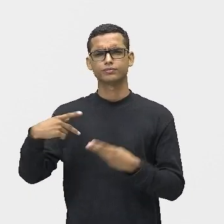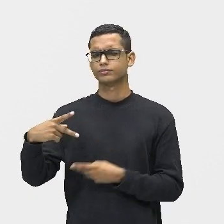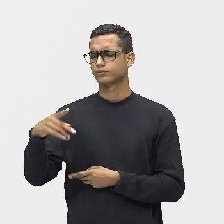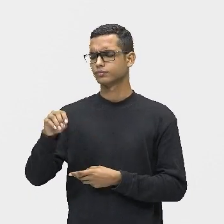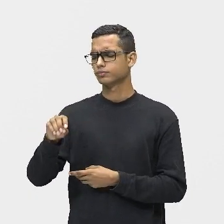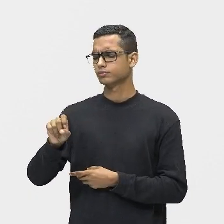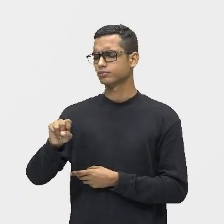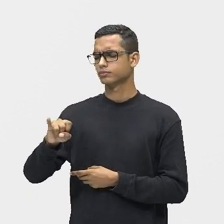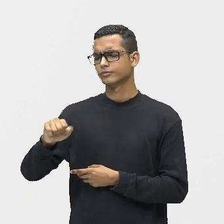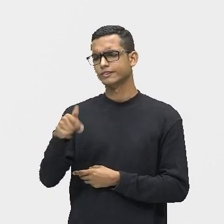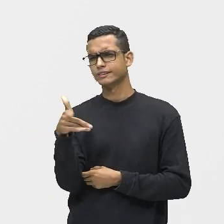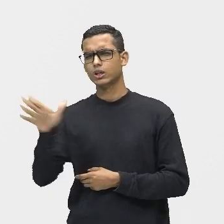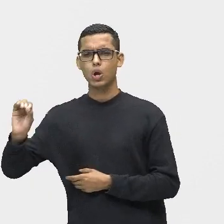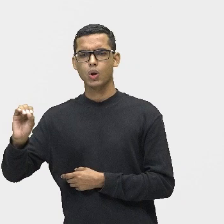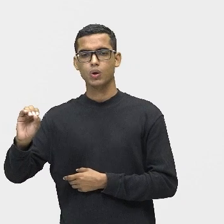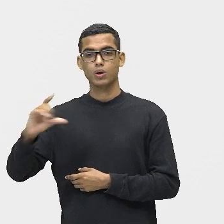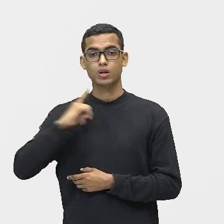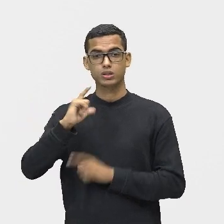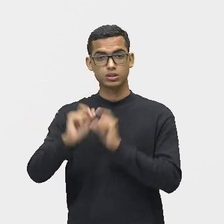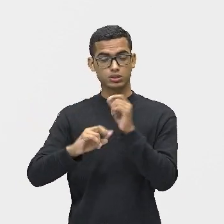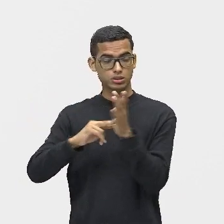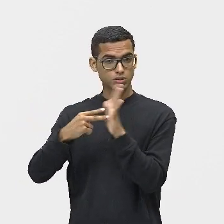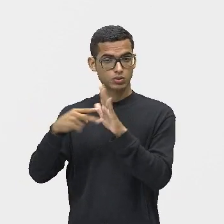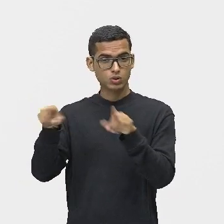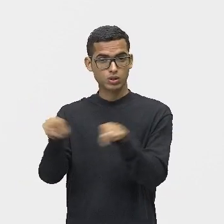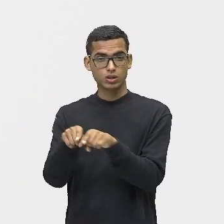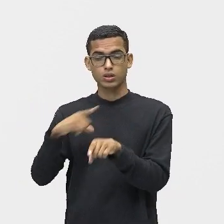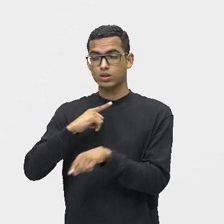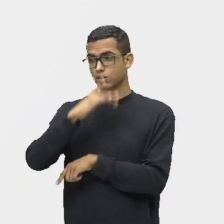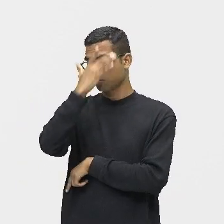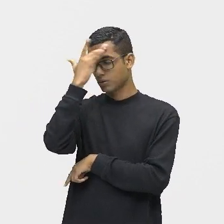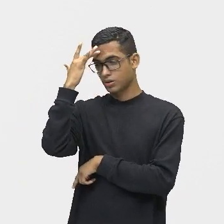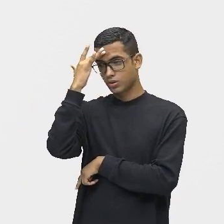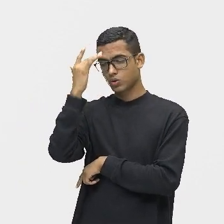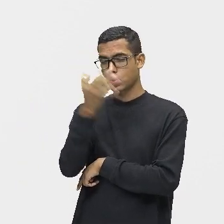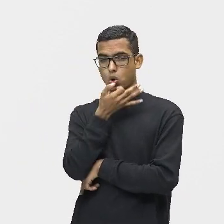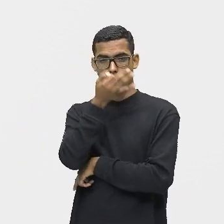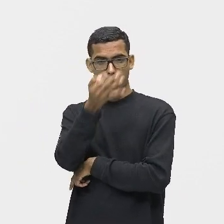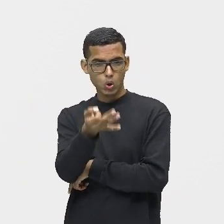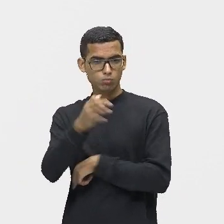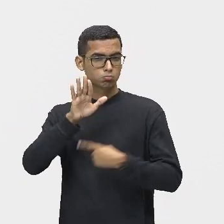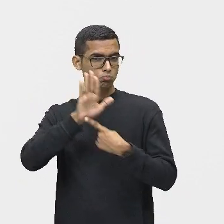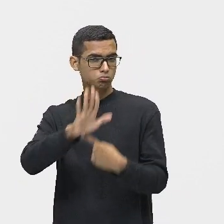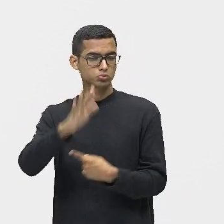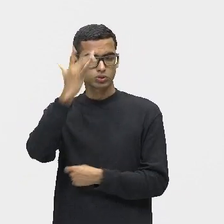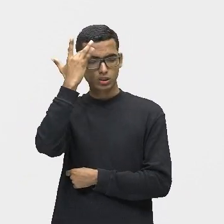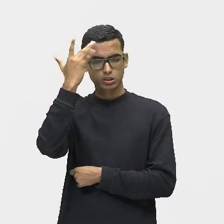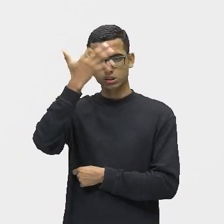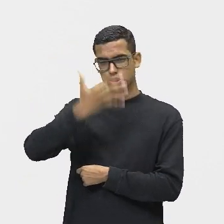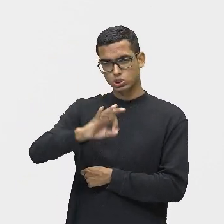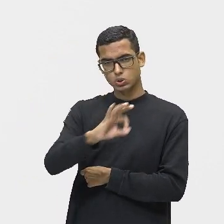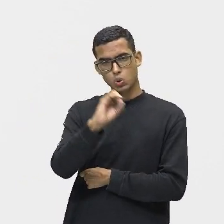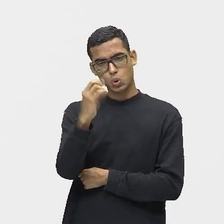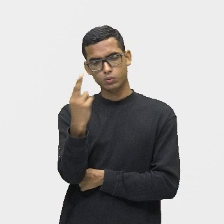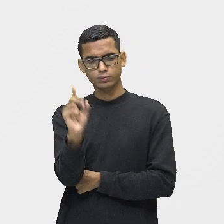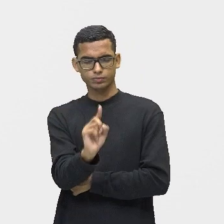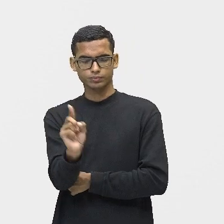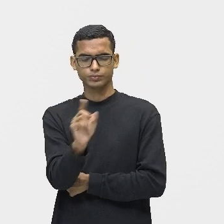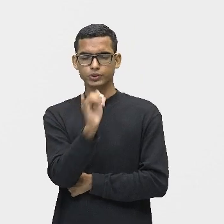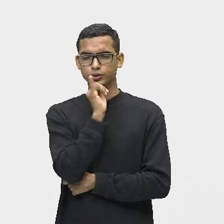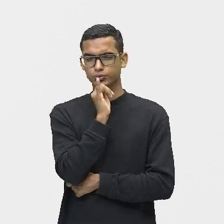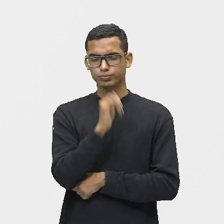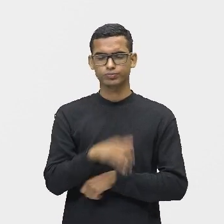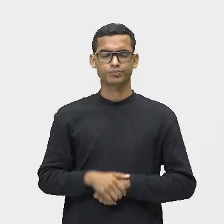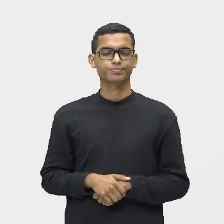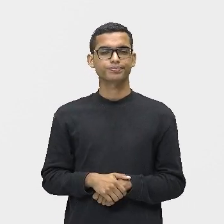pessoa considera certo ou não em relação ao que foi colocado lá na questão do debate. Por exemplo, mais uma vez,